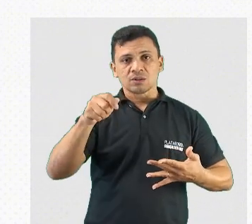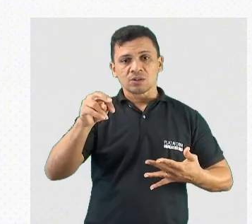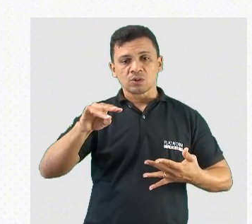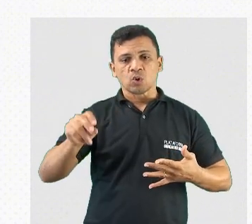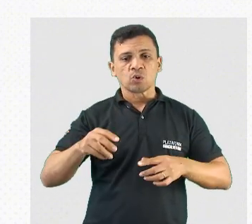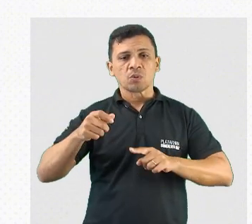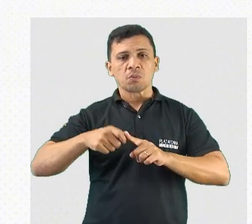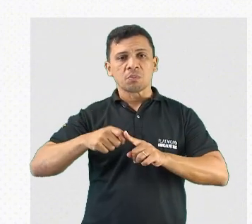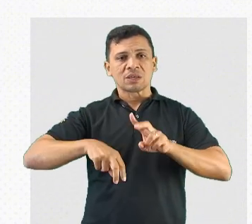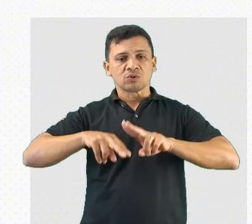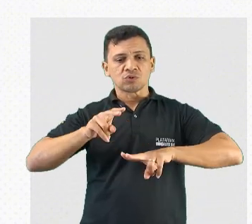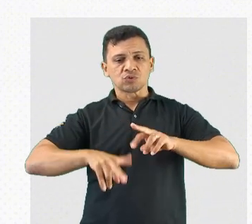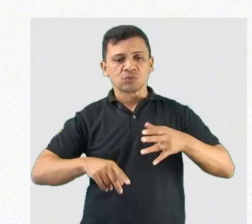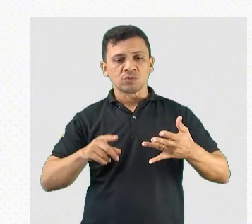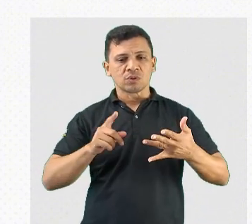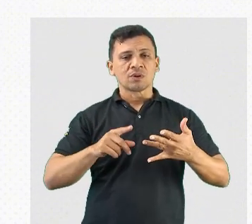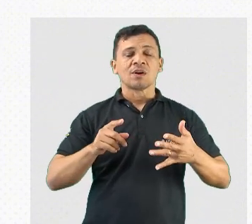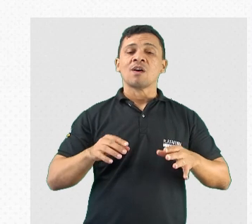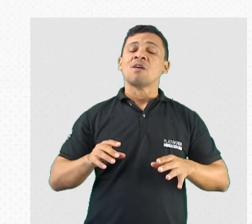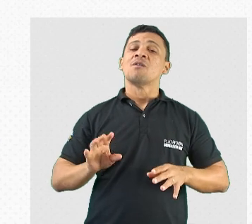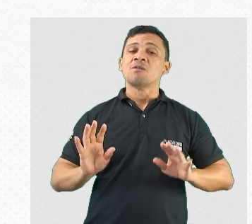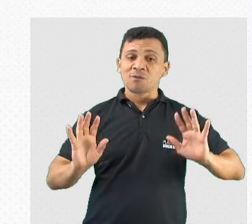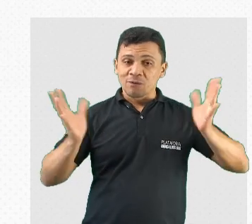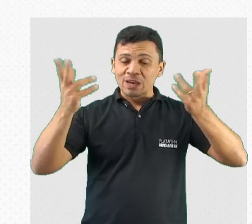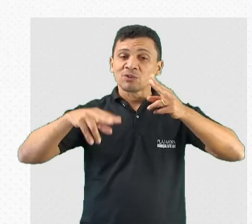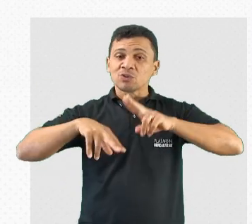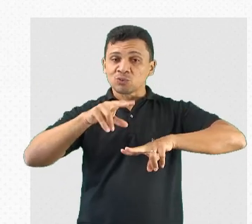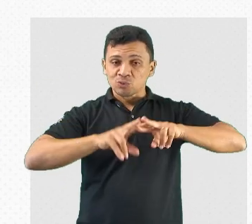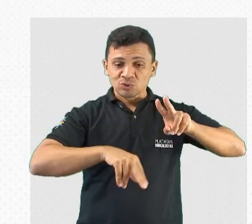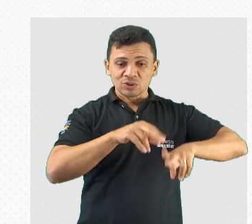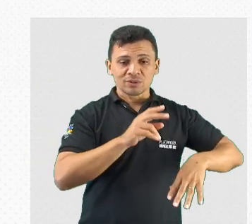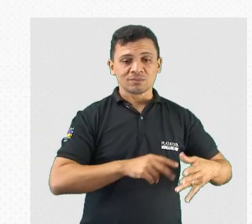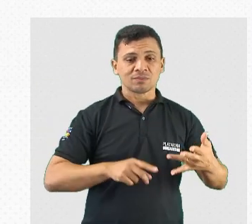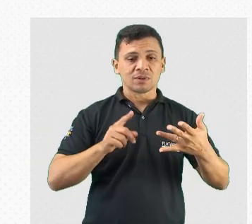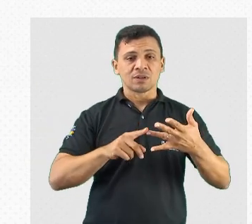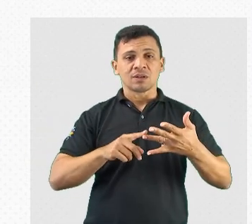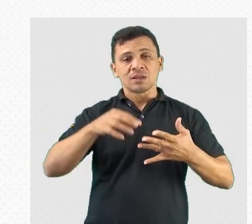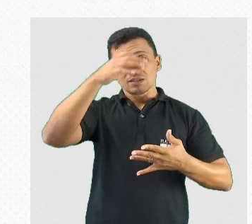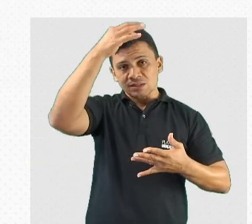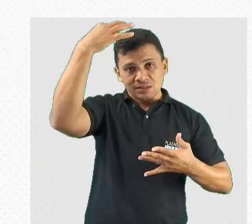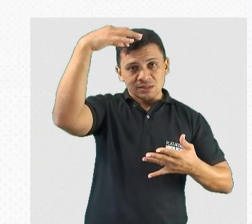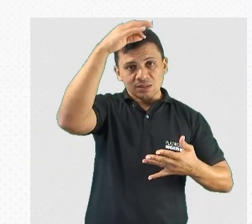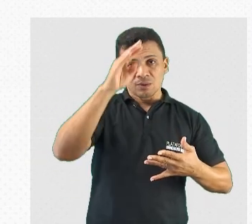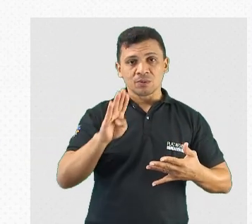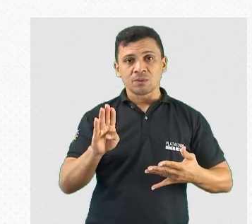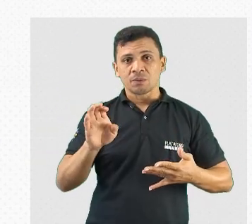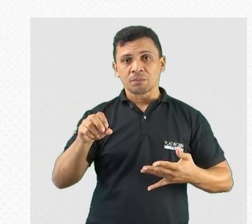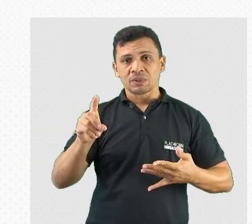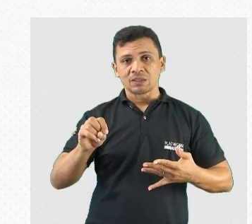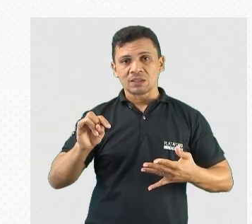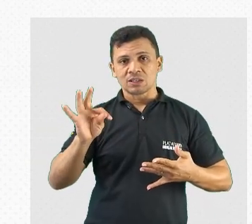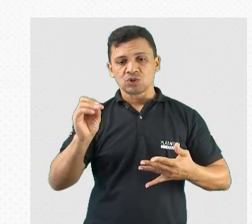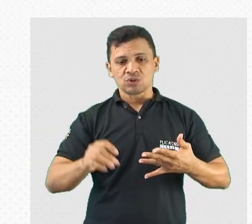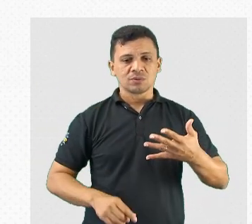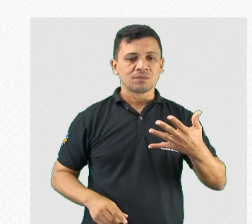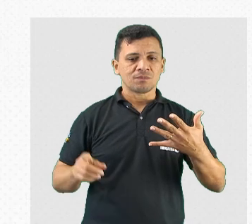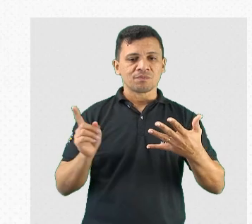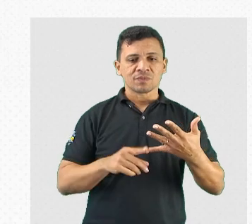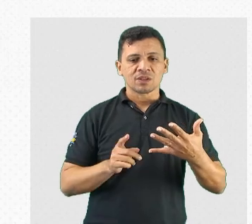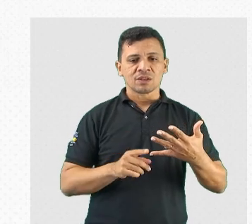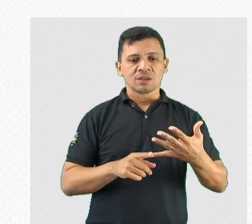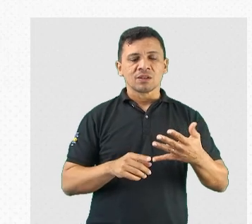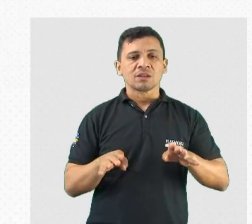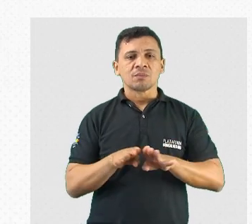junho, né, as festas juninas, que têm influência africana, a festa de São Benedito, que é em agosto, a festa de Nossa Senhora da Conceição, por